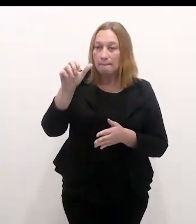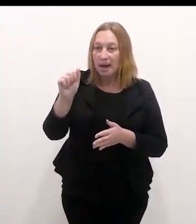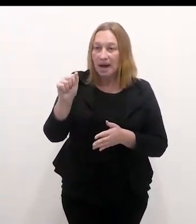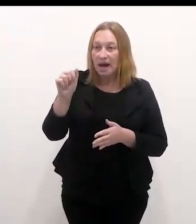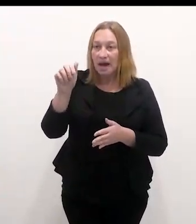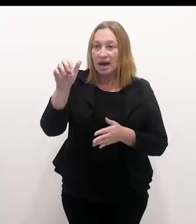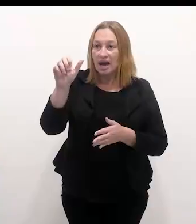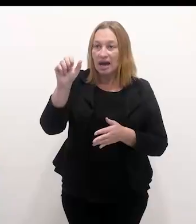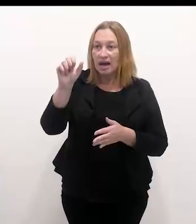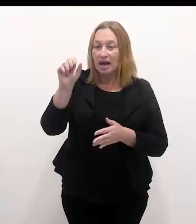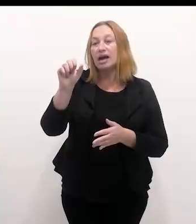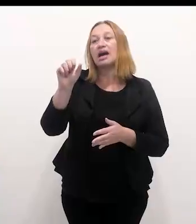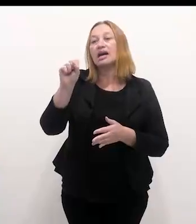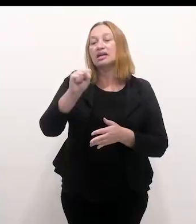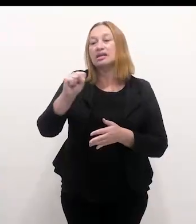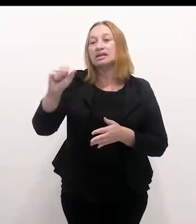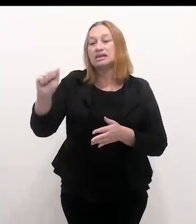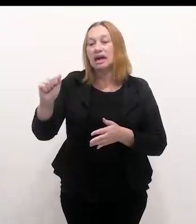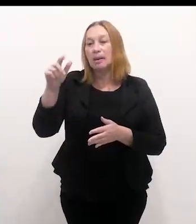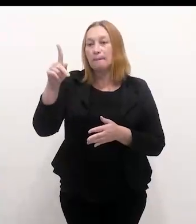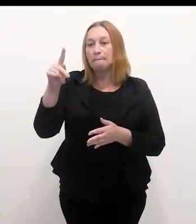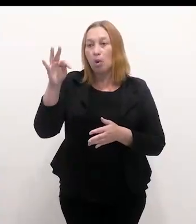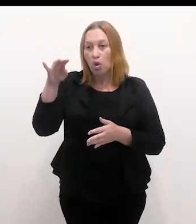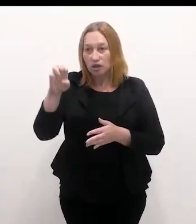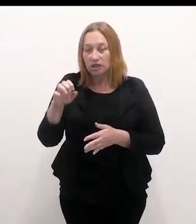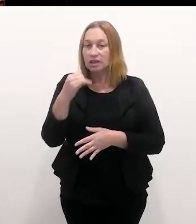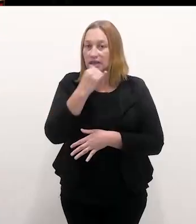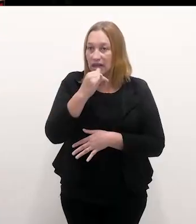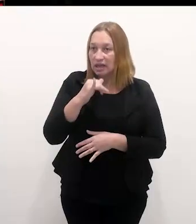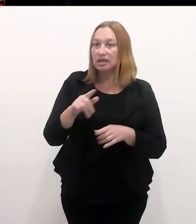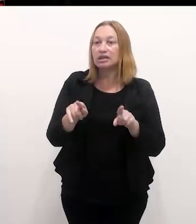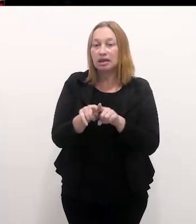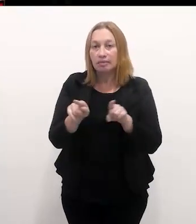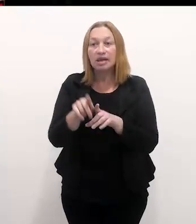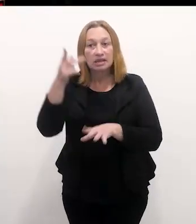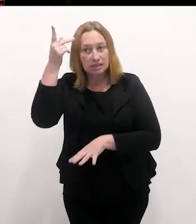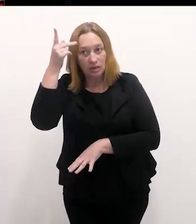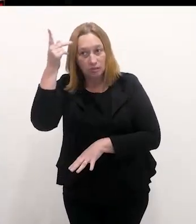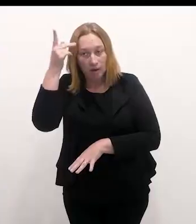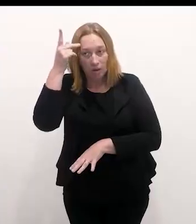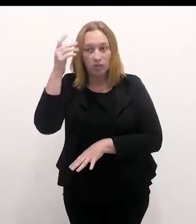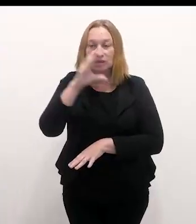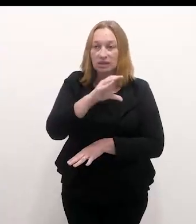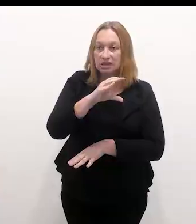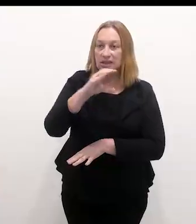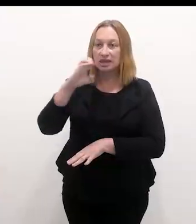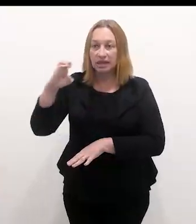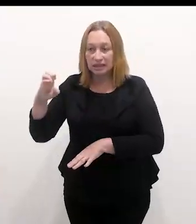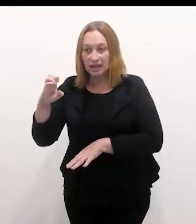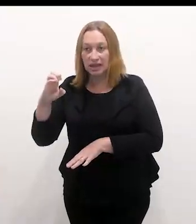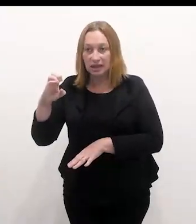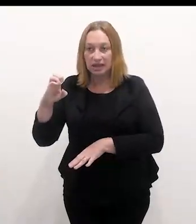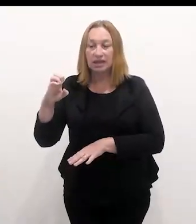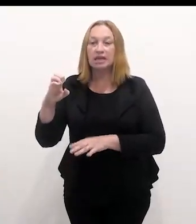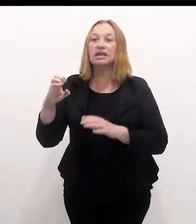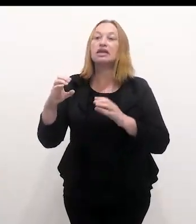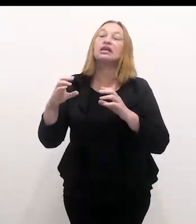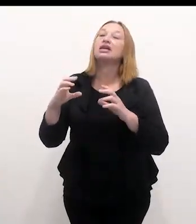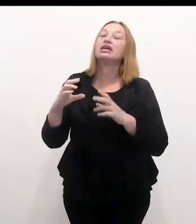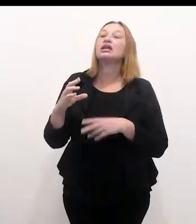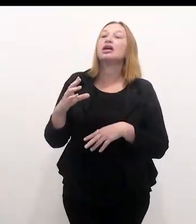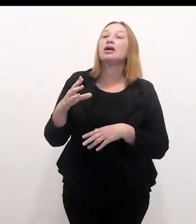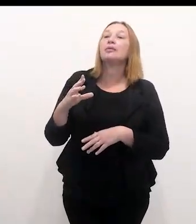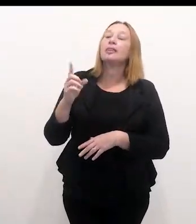A maioria fica no estado de São Paulo, mas Rio também, Santa Catarina, Rio Grande do Sul,